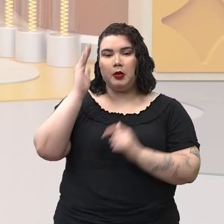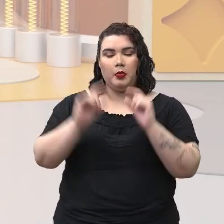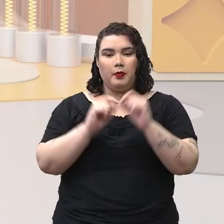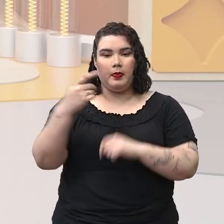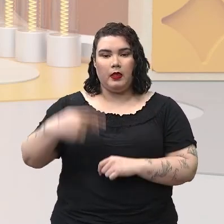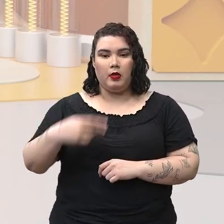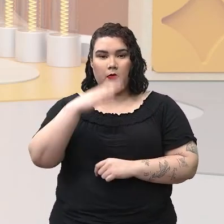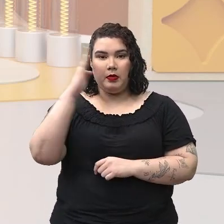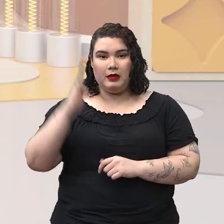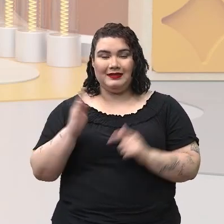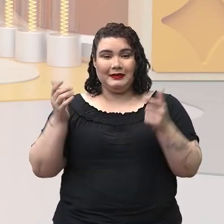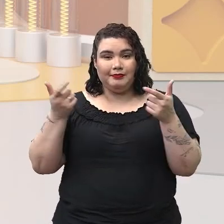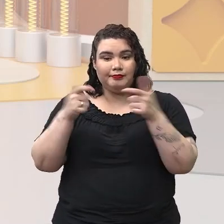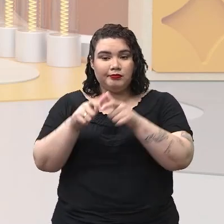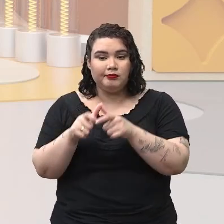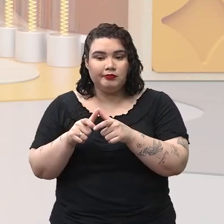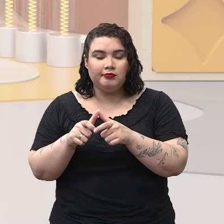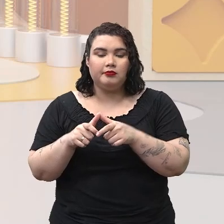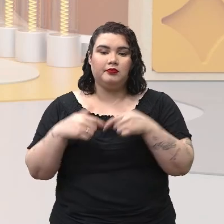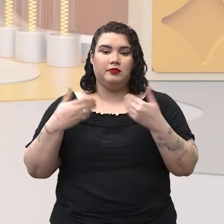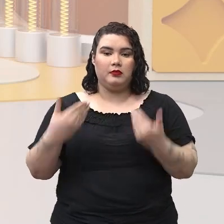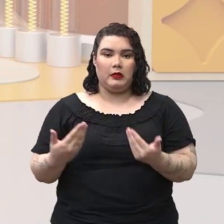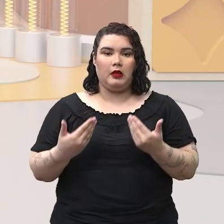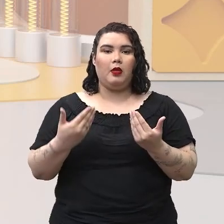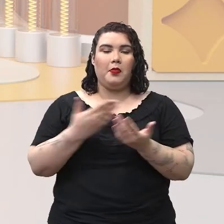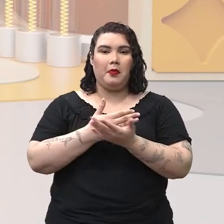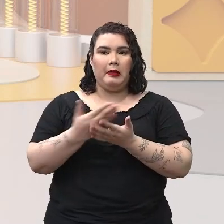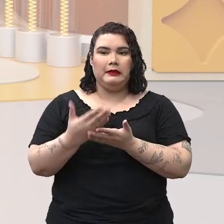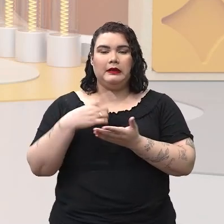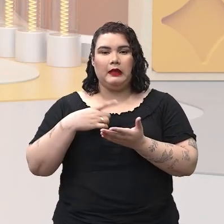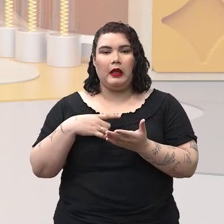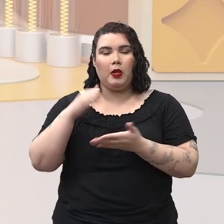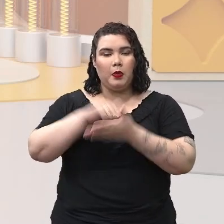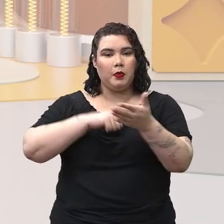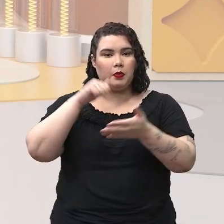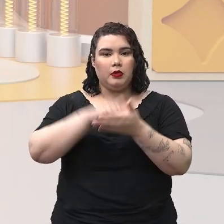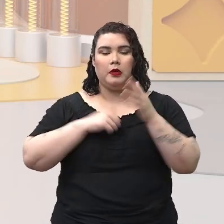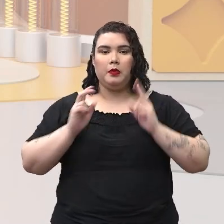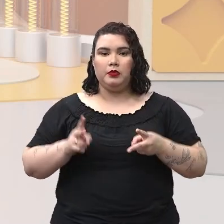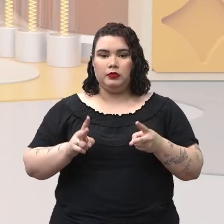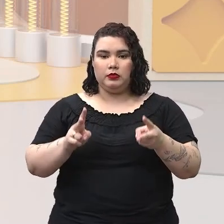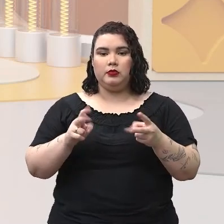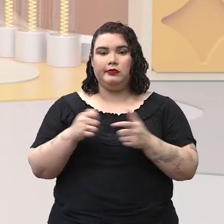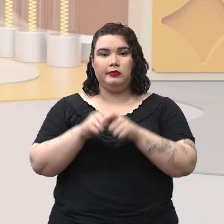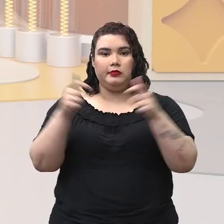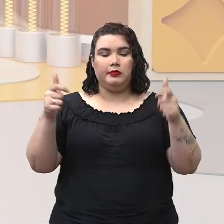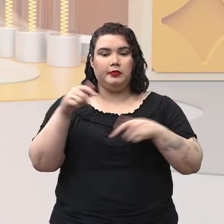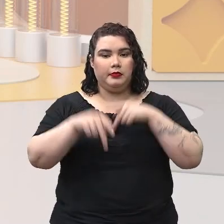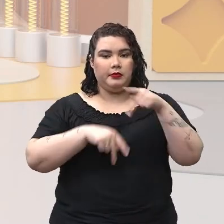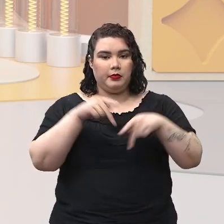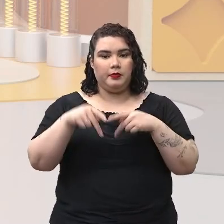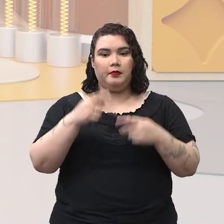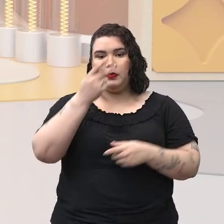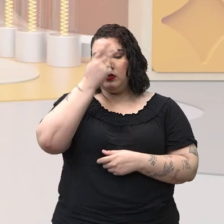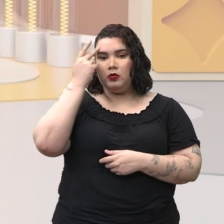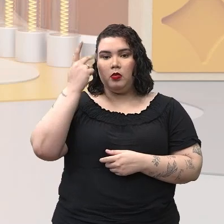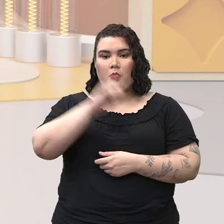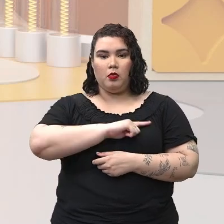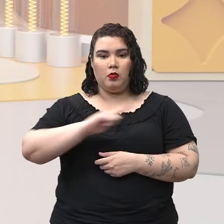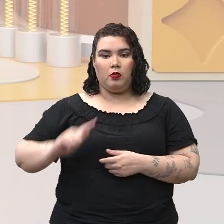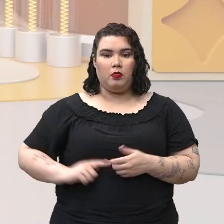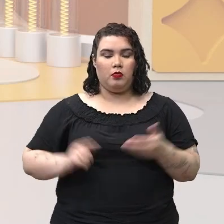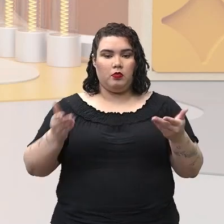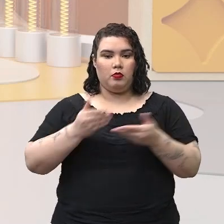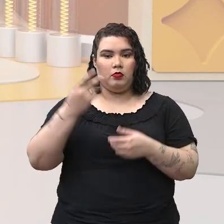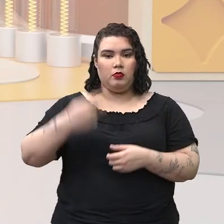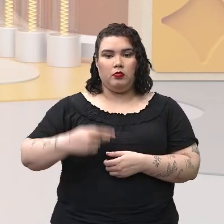é uma minoria e que foi cada vez mais devastada, mas a luta ainda está aí. Tem muitas pessoas, inclusive o governo atual aqui no